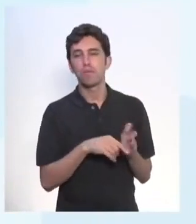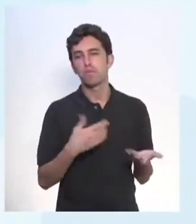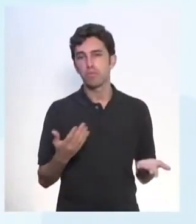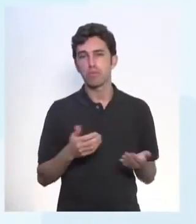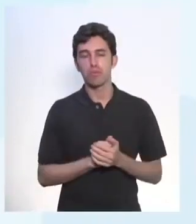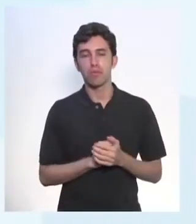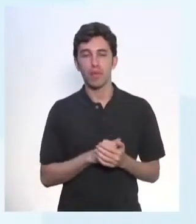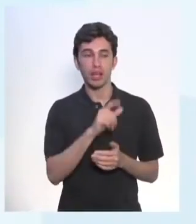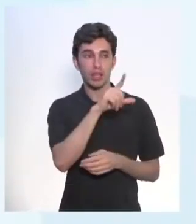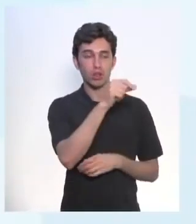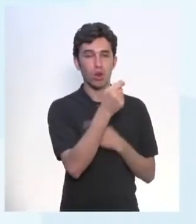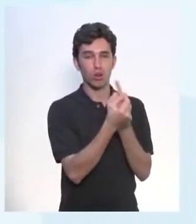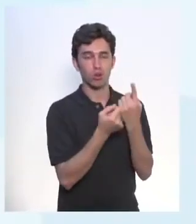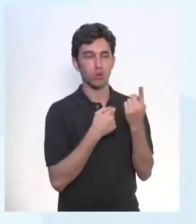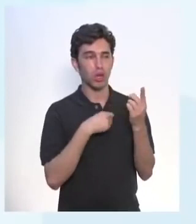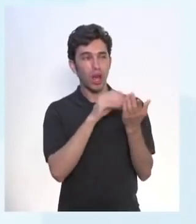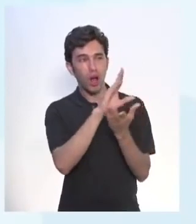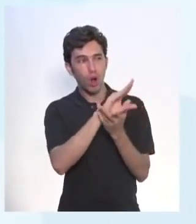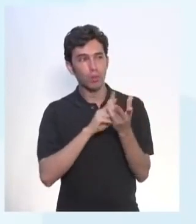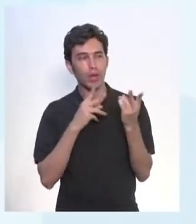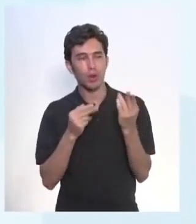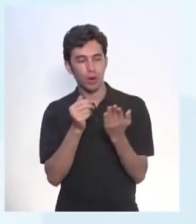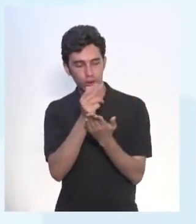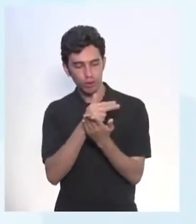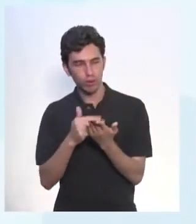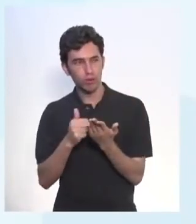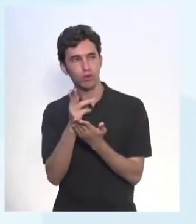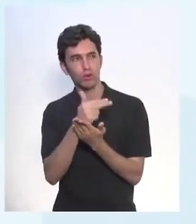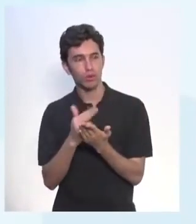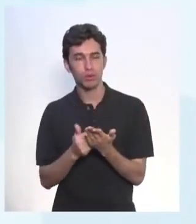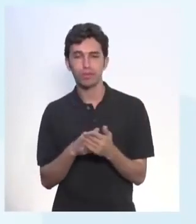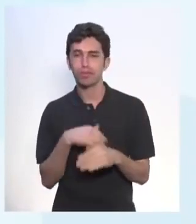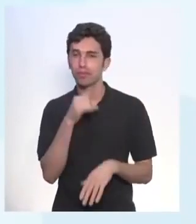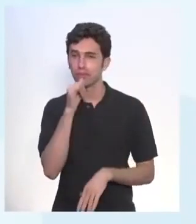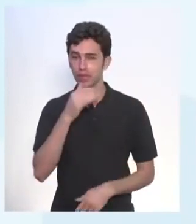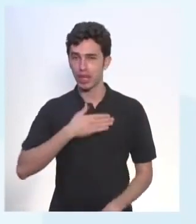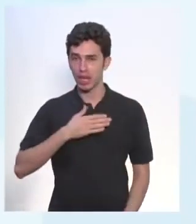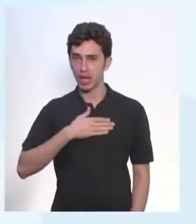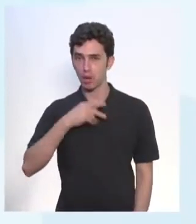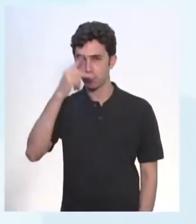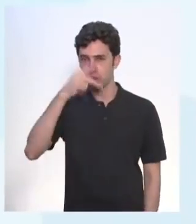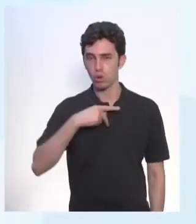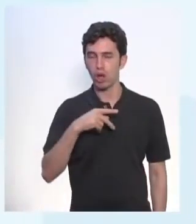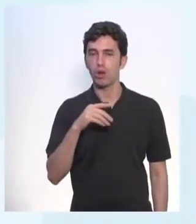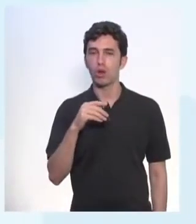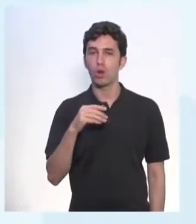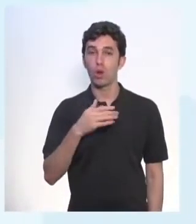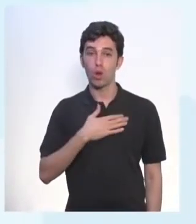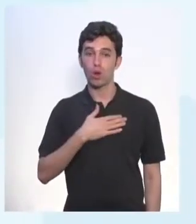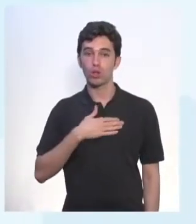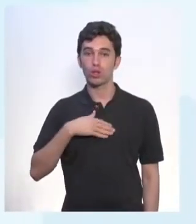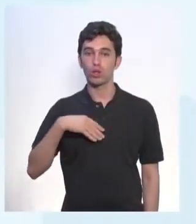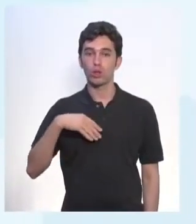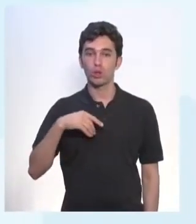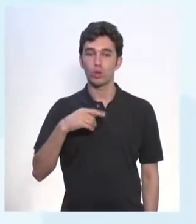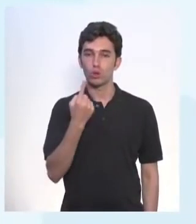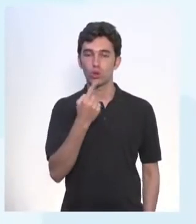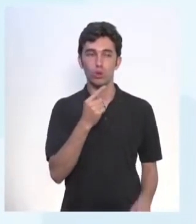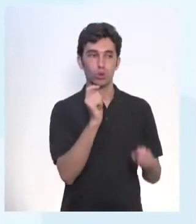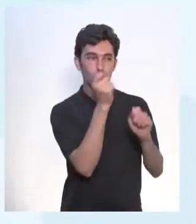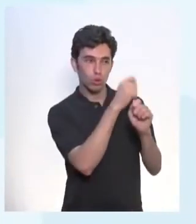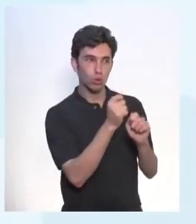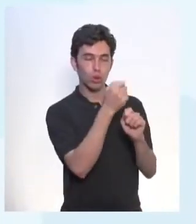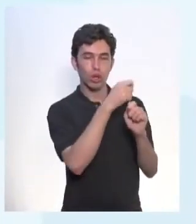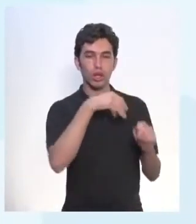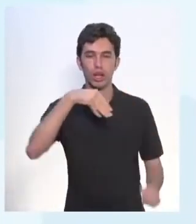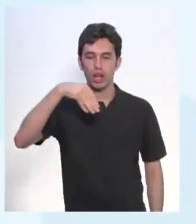exemplo, eu, particularmente, gosto muito de um monumento, né, da Tomi Otaki, que fica aqui, né, na região central de São